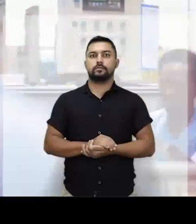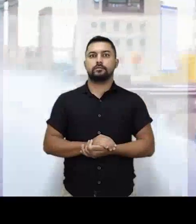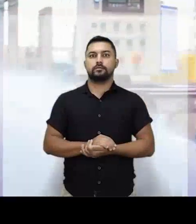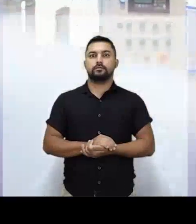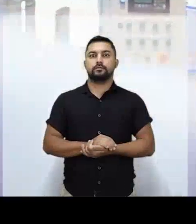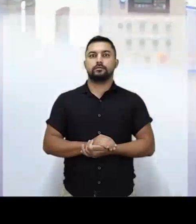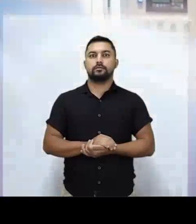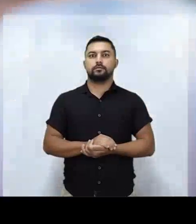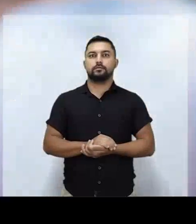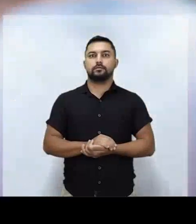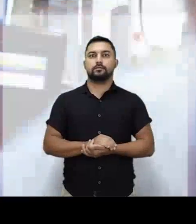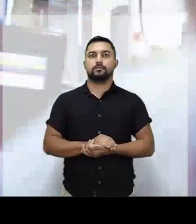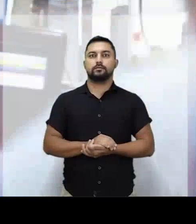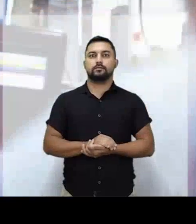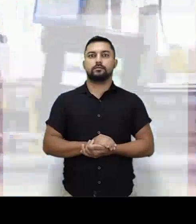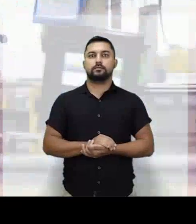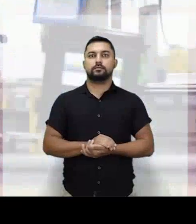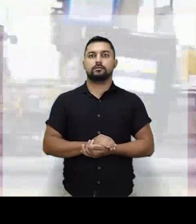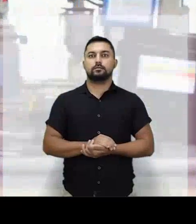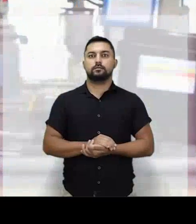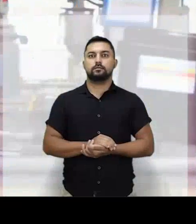colaboradores.